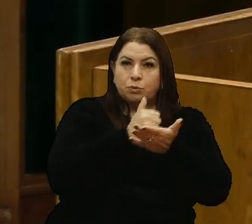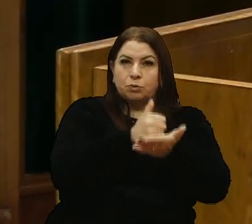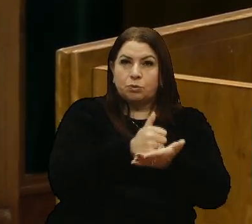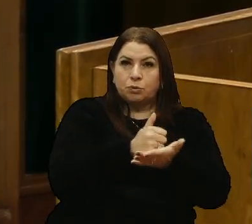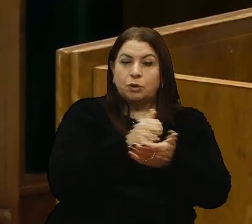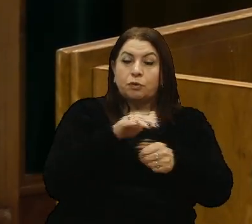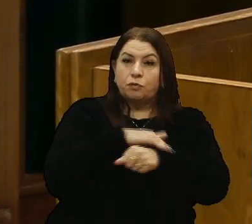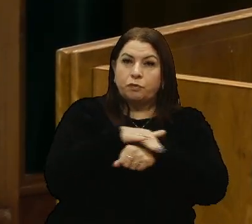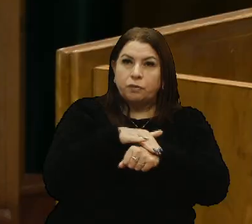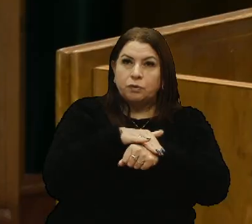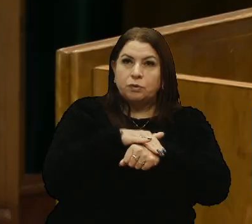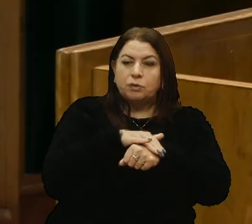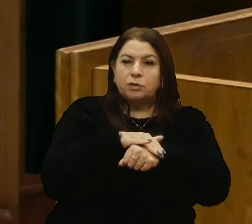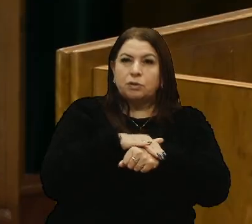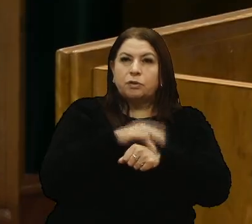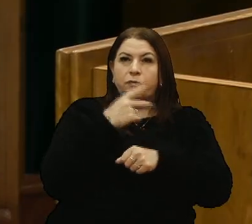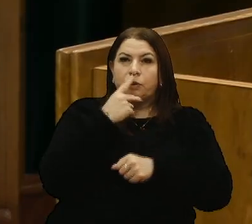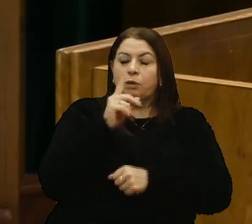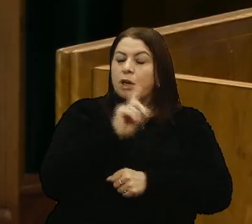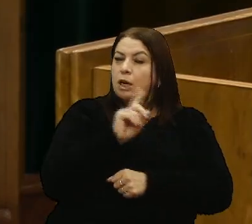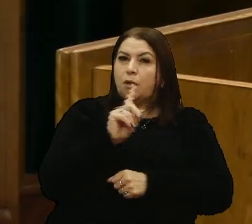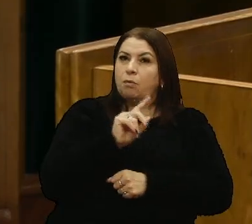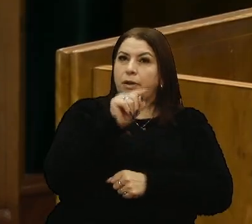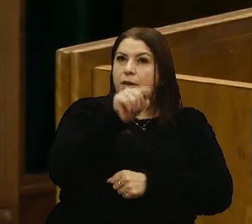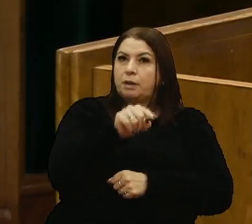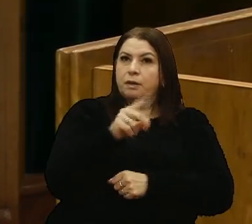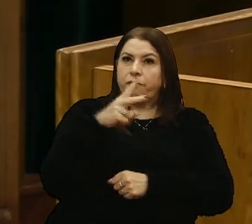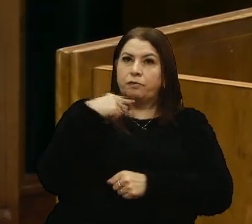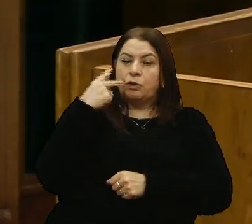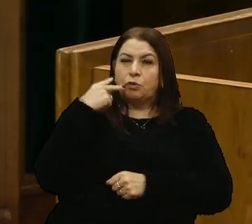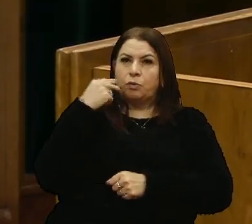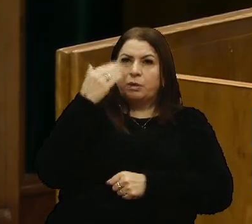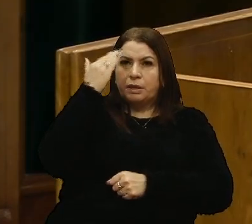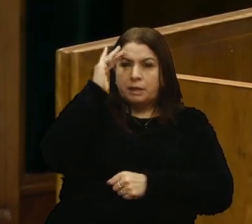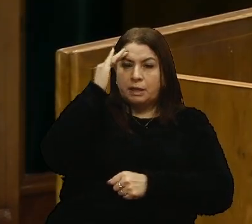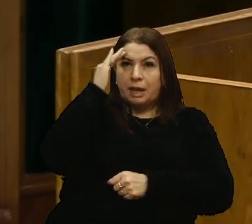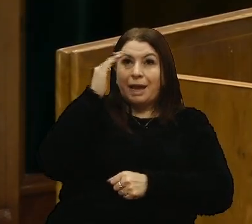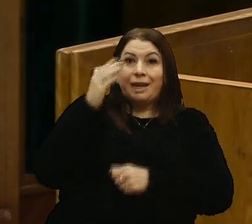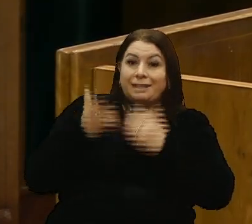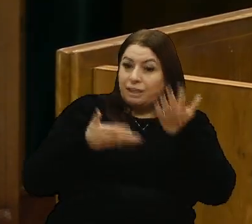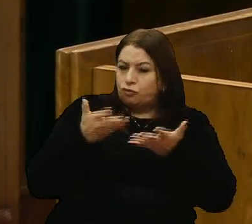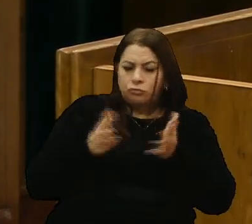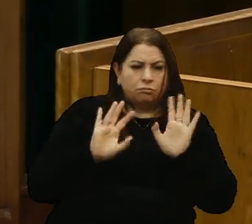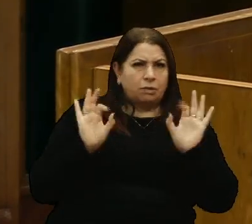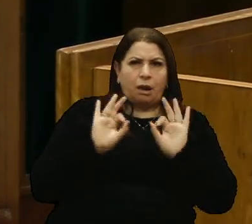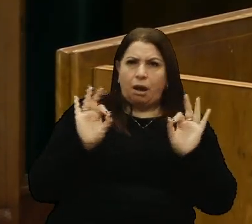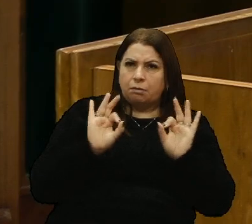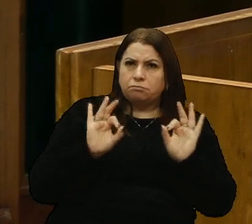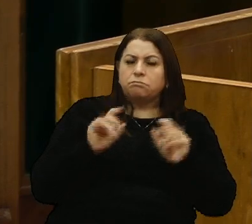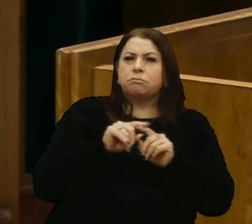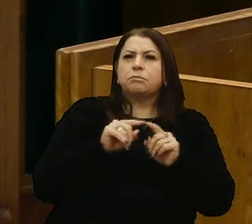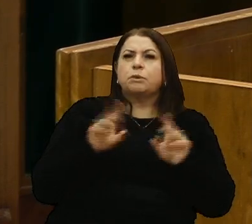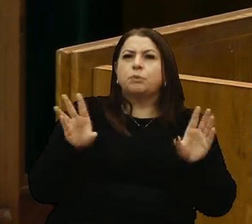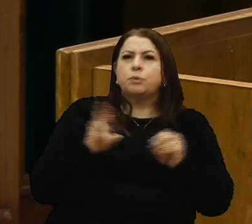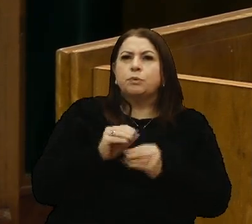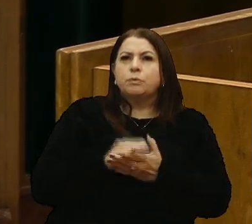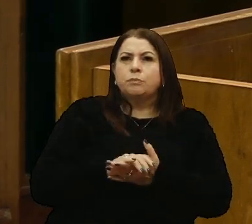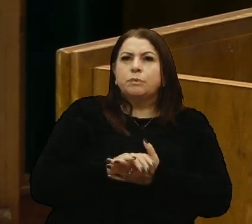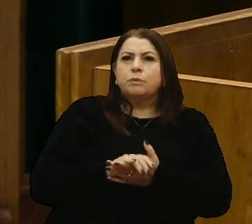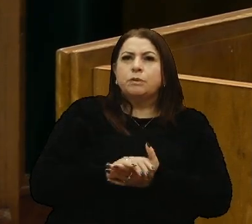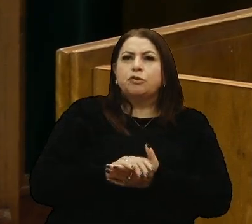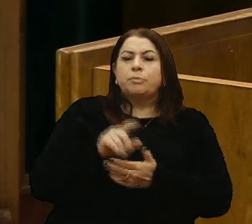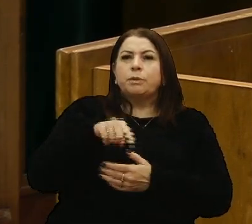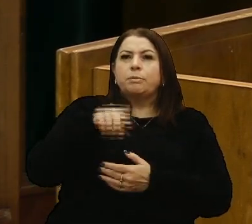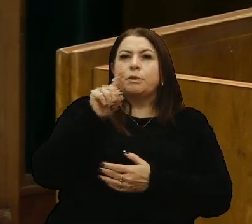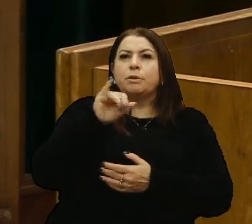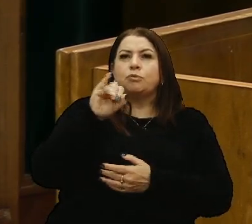fui lá conversar, o titular disse que não. O vereador era ele que atendia, não sabia de nada disso. Resumo da ópera. Desde o dia